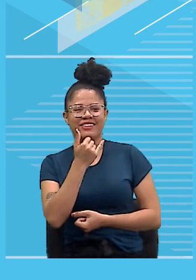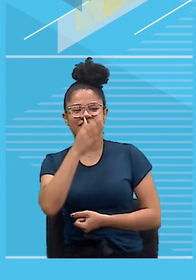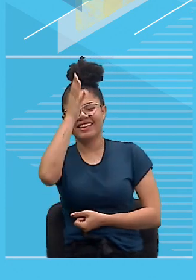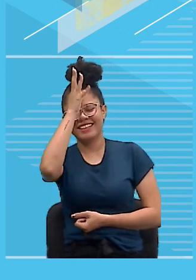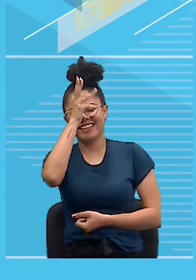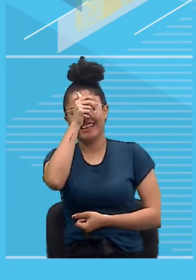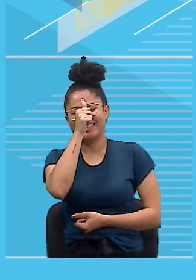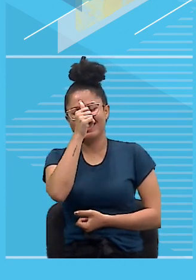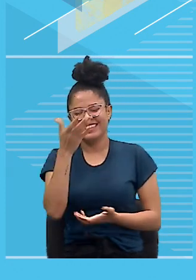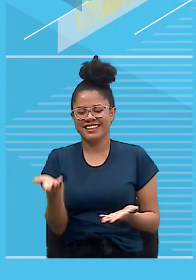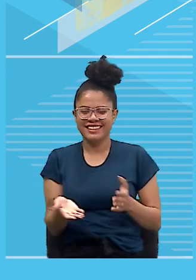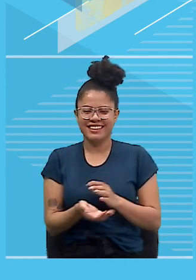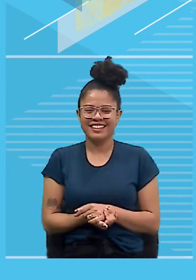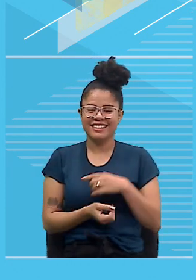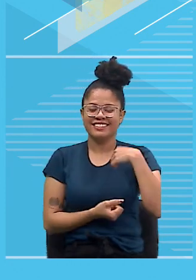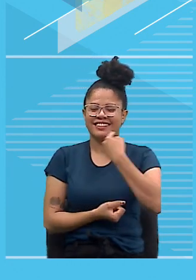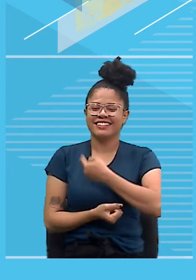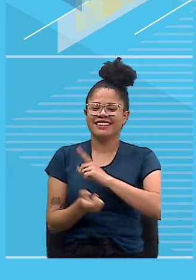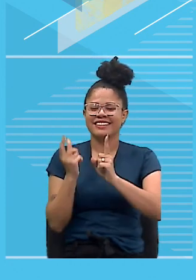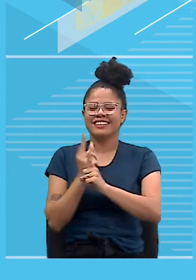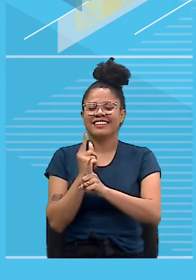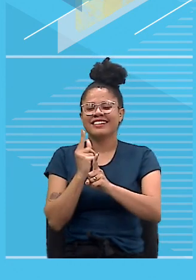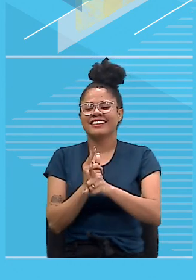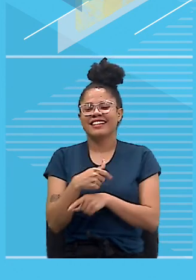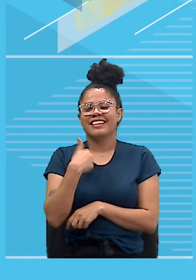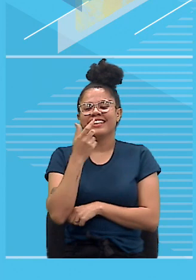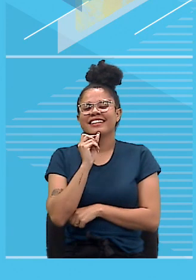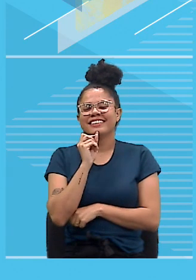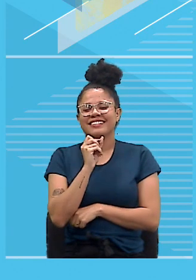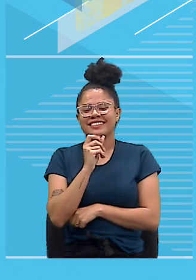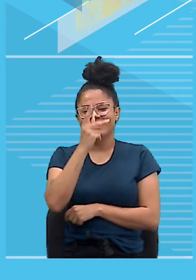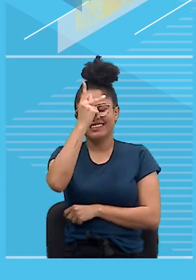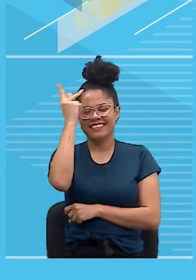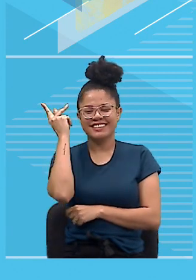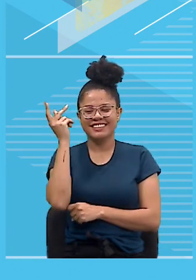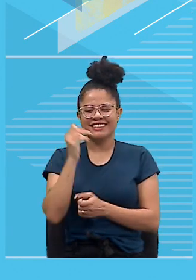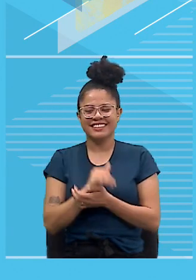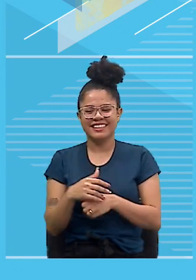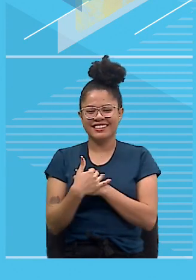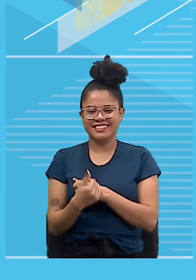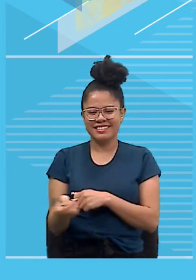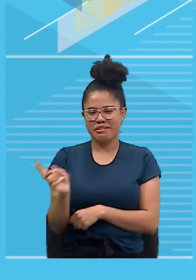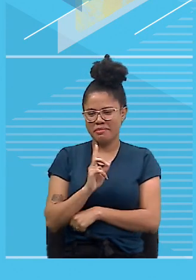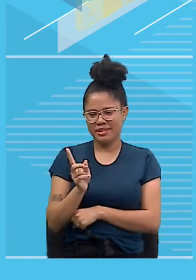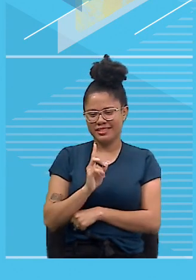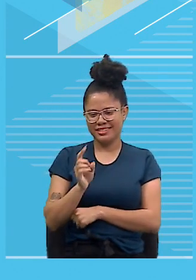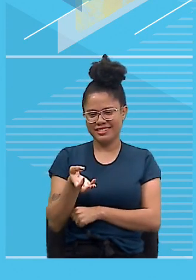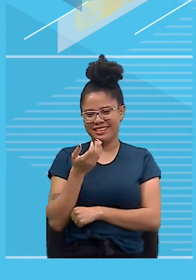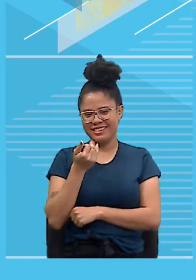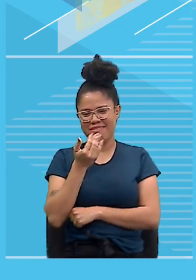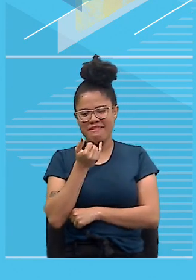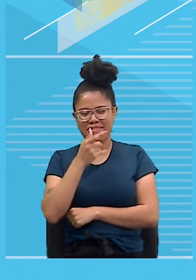tá vendo aí descobre quem é a pessoa de verdade né convida ele não ele só quer comer galinha